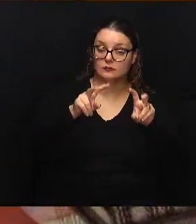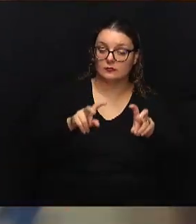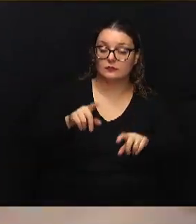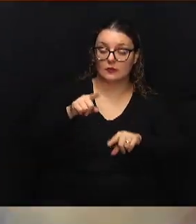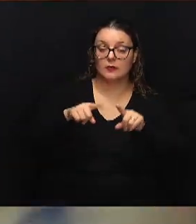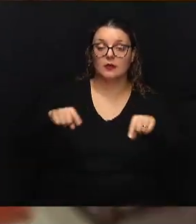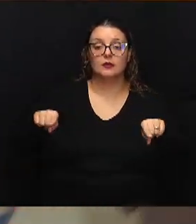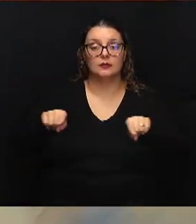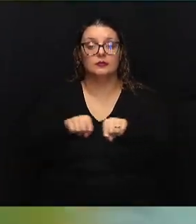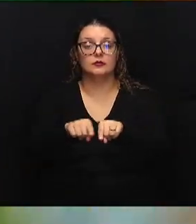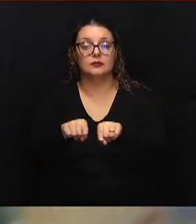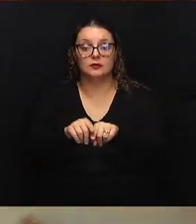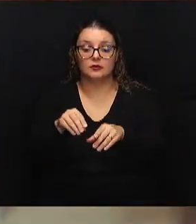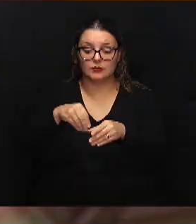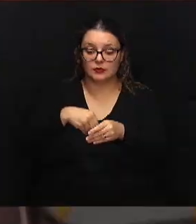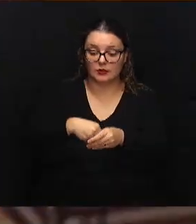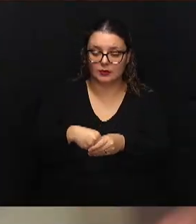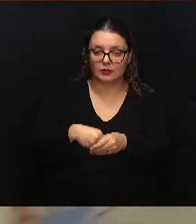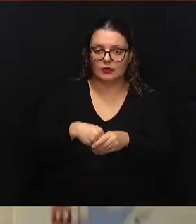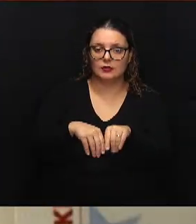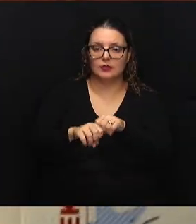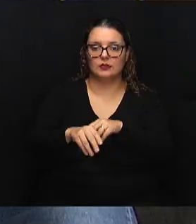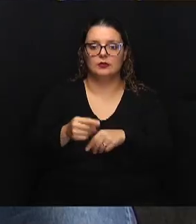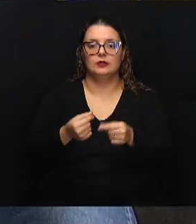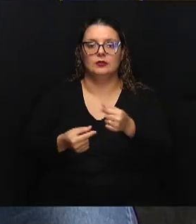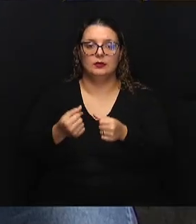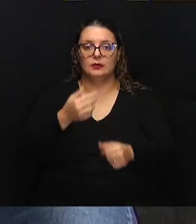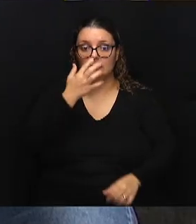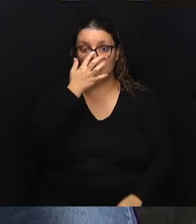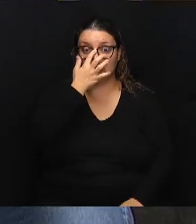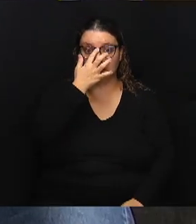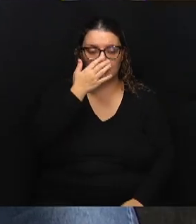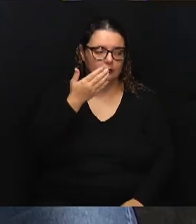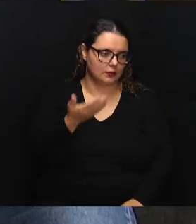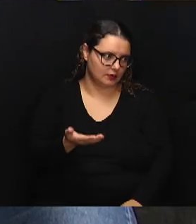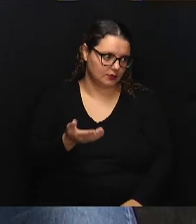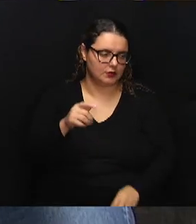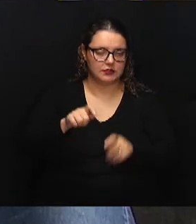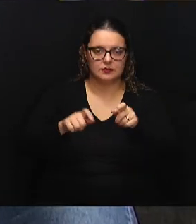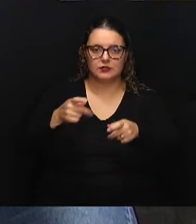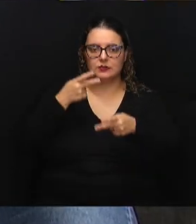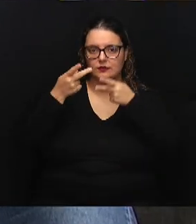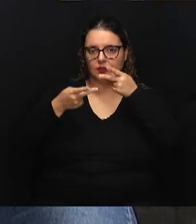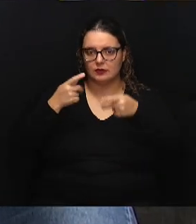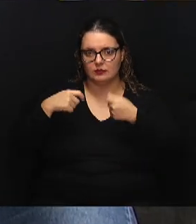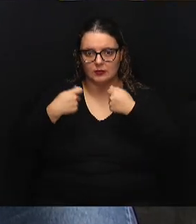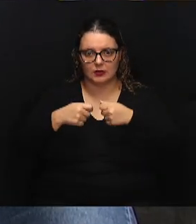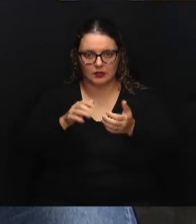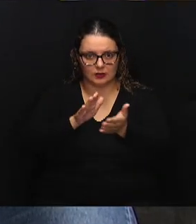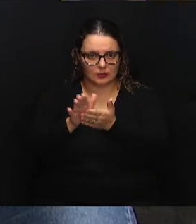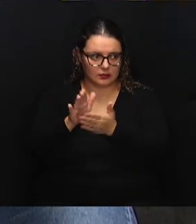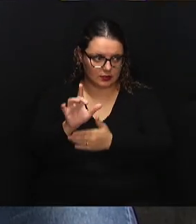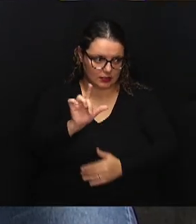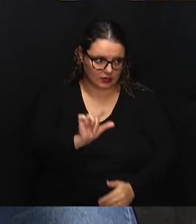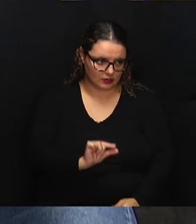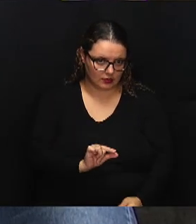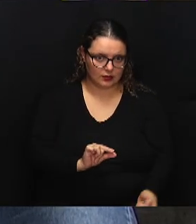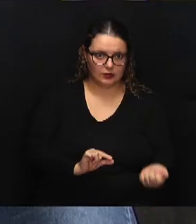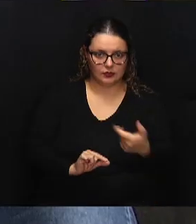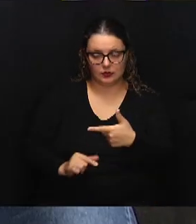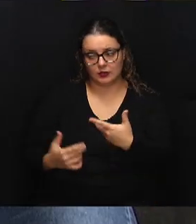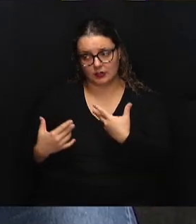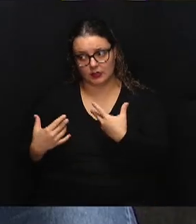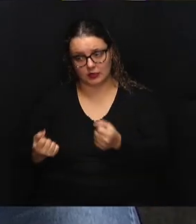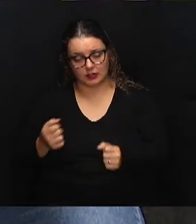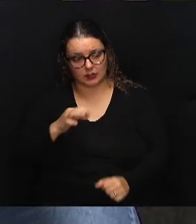variados também dentro da educação financeira. Bom, as pessoas falam que é preciso gastar menos do que ganha.